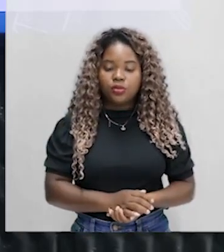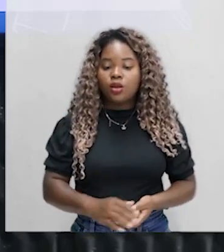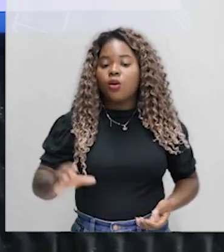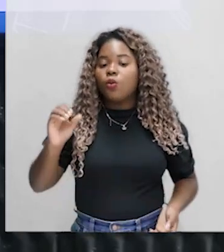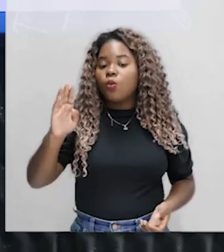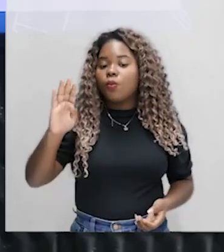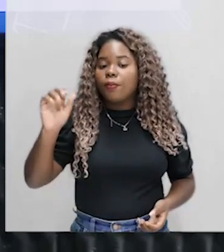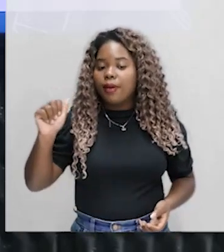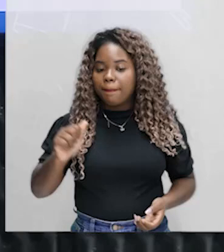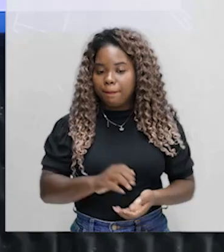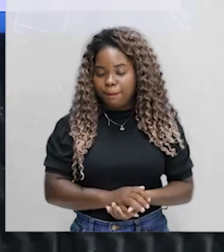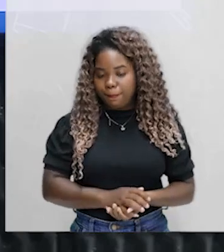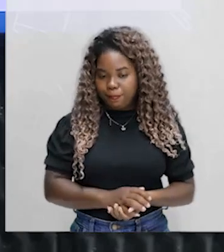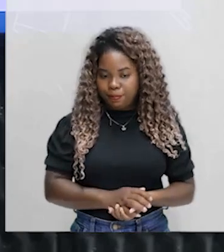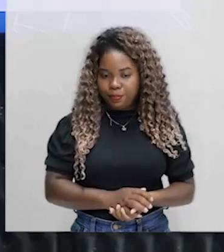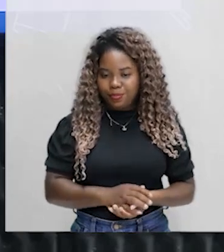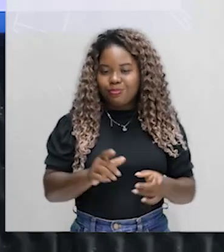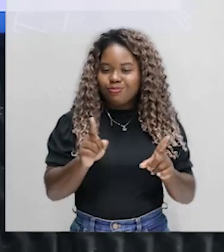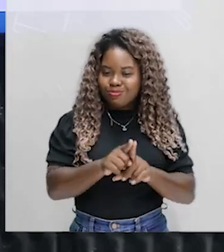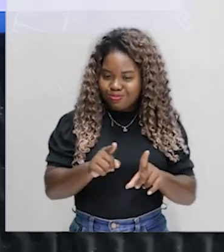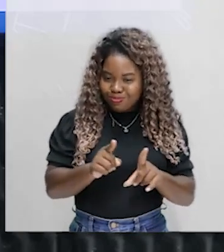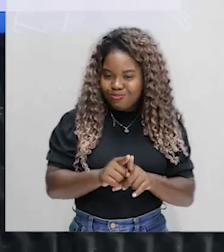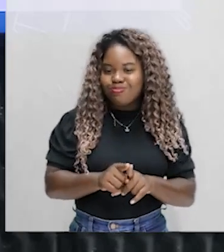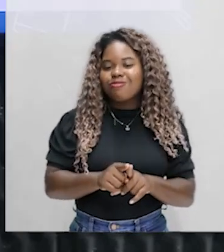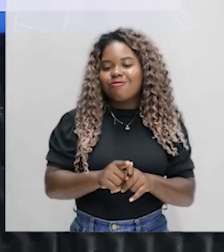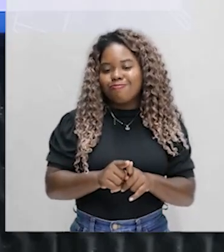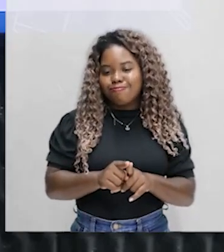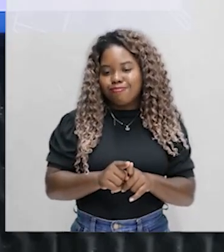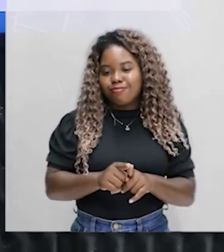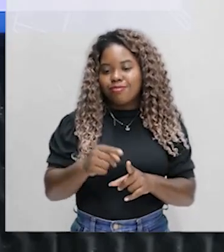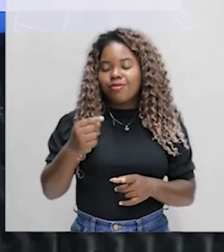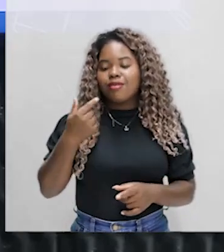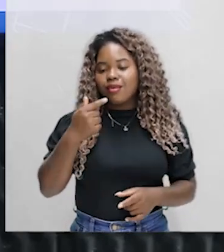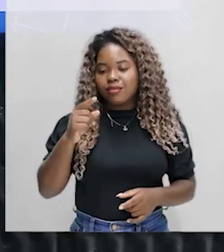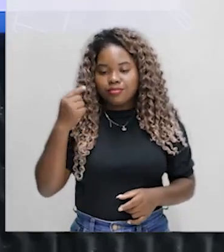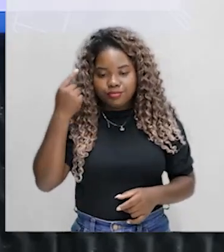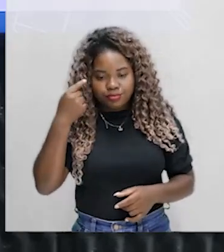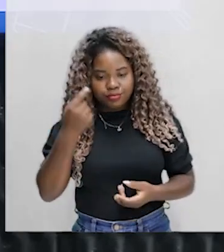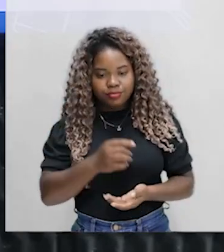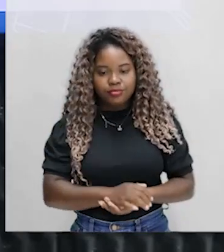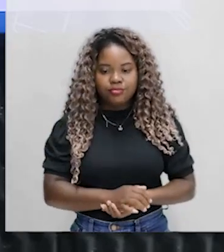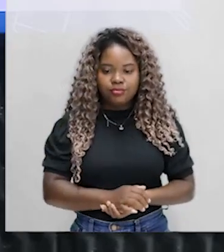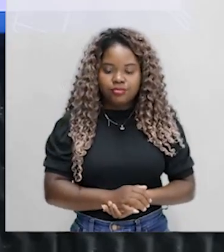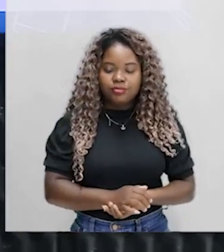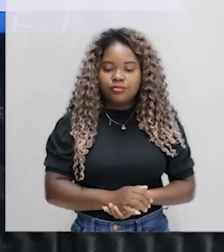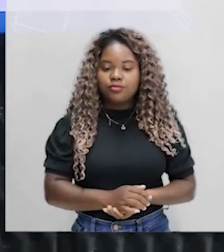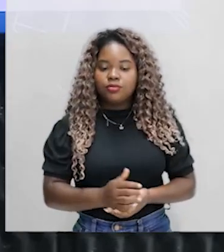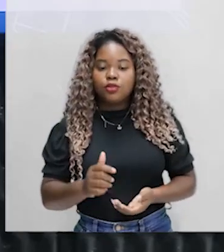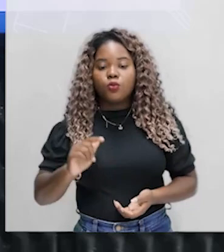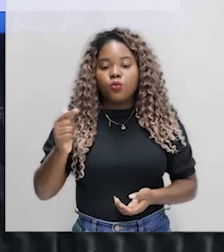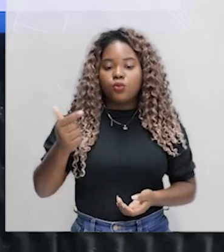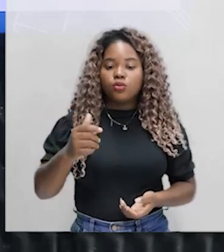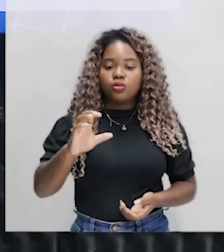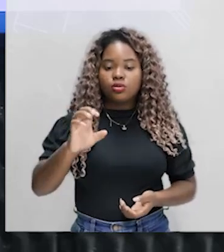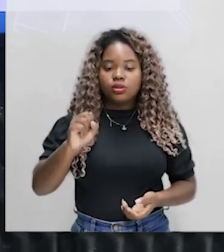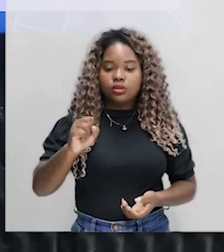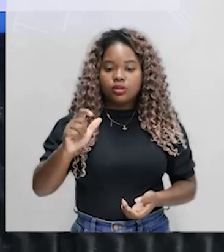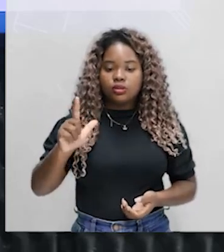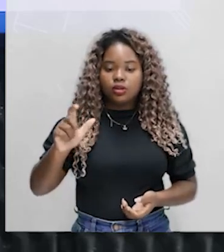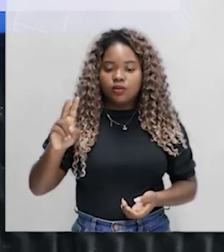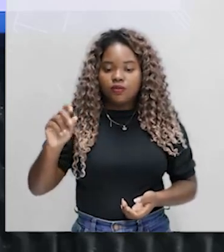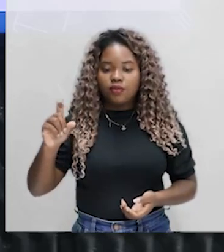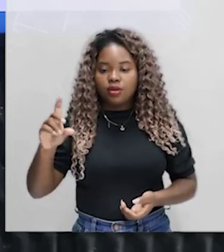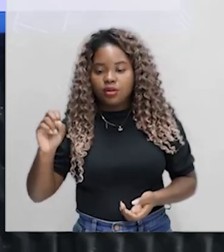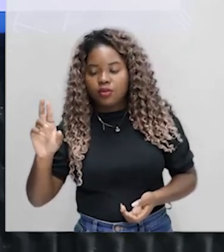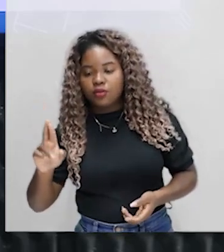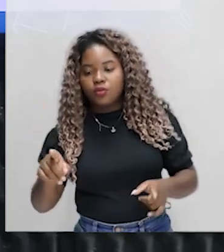Em Cuba, também o único idioma é o espanhol. El Salvador só